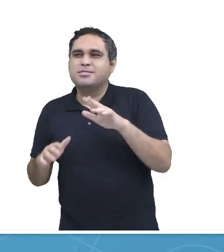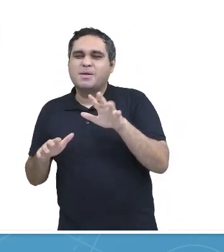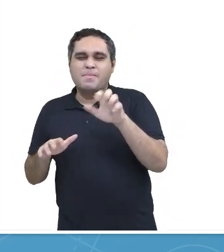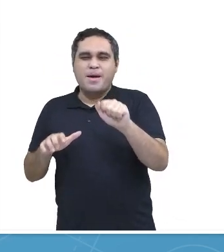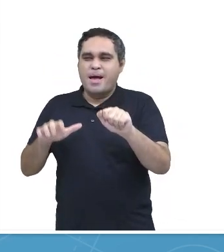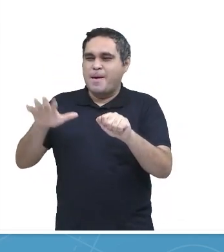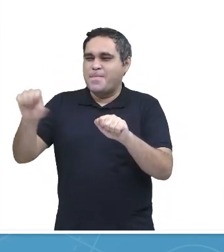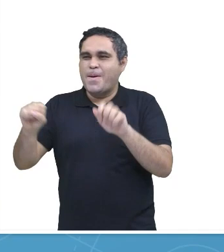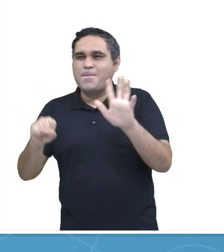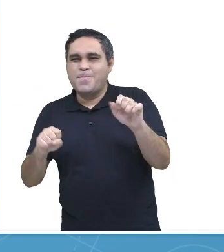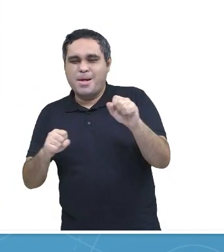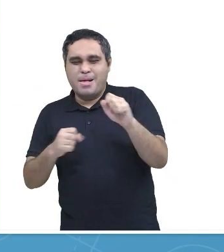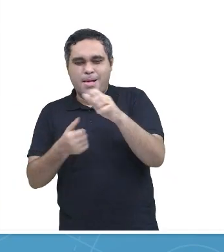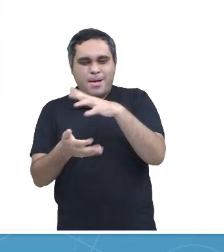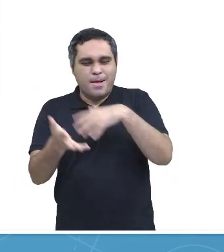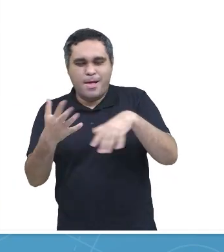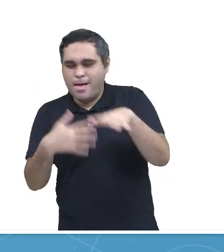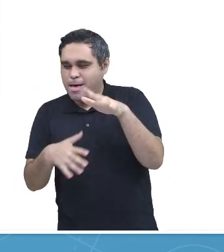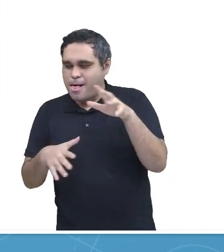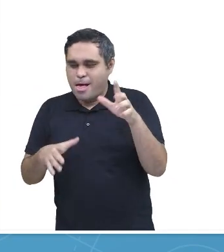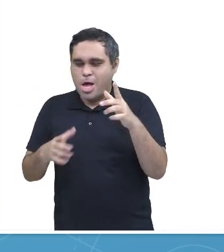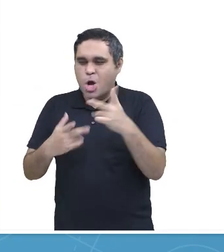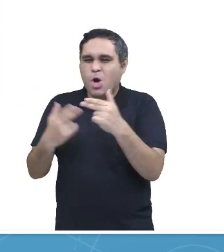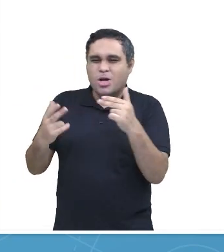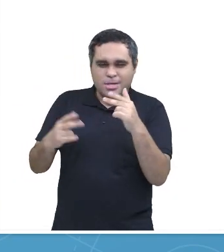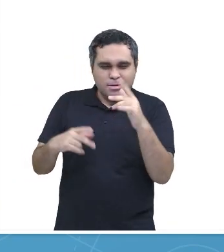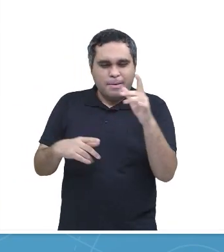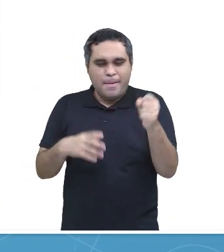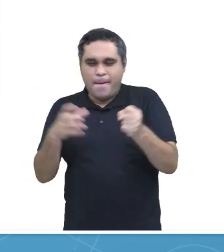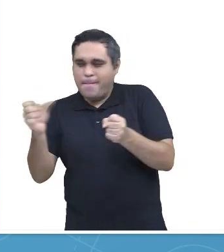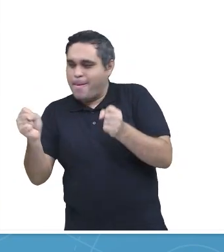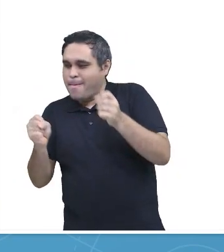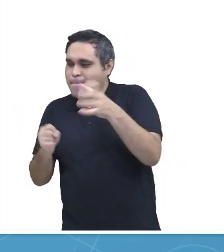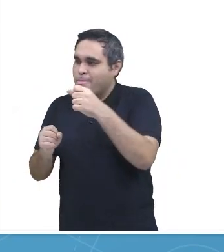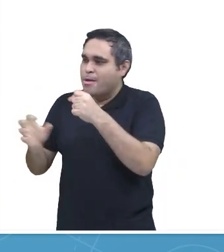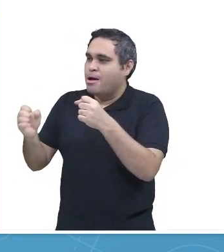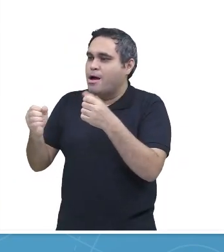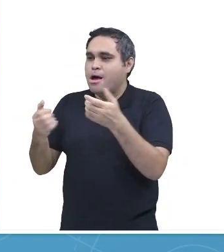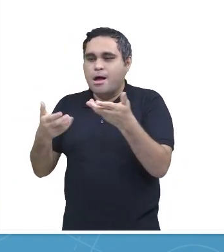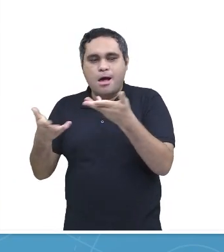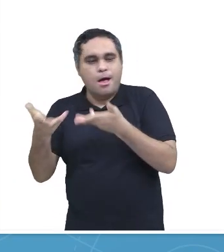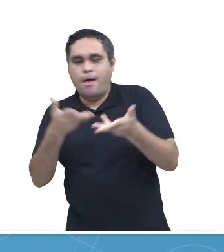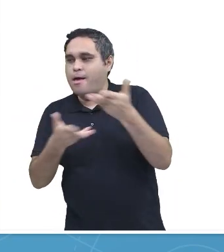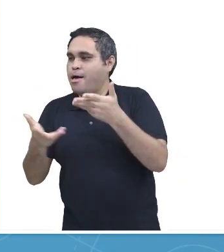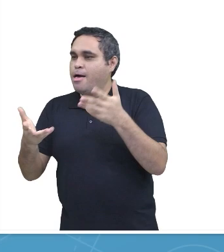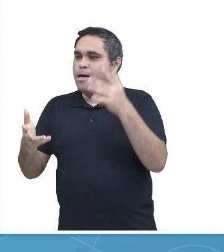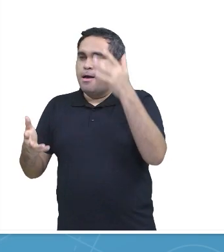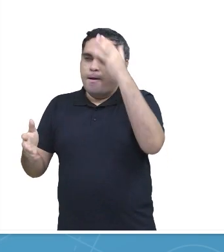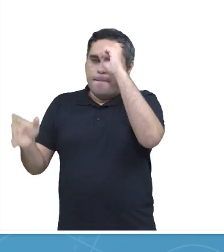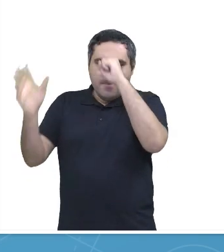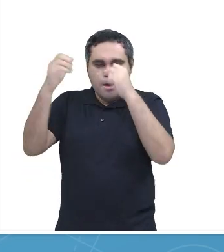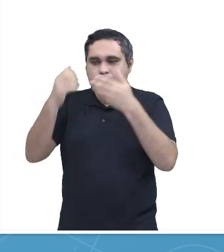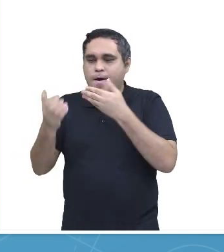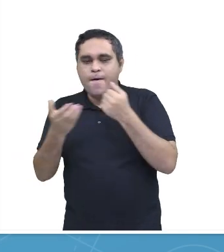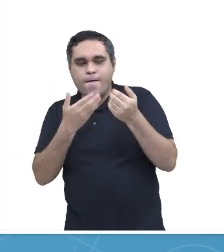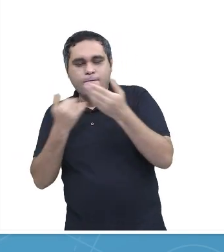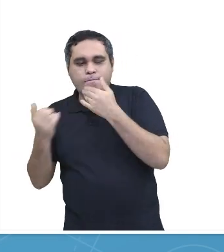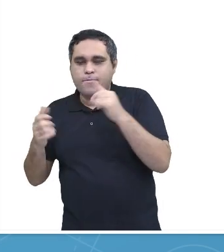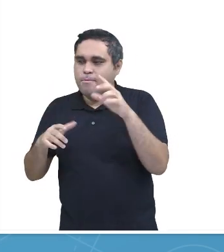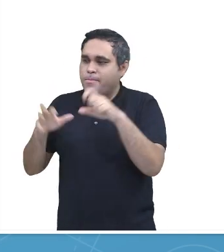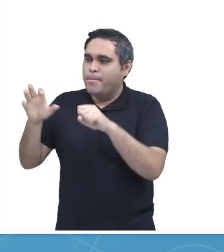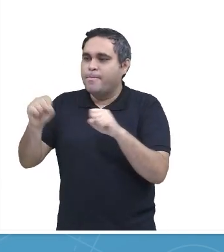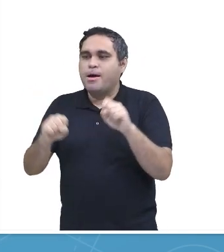mexe, né? Mexe bastante em todas as coisas, porque ela está interagindo com aquilo, ela está conhecendo. A forma